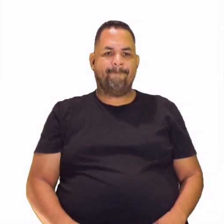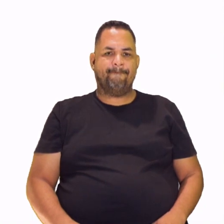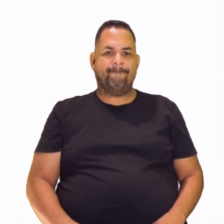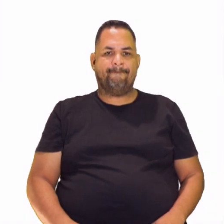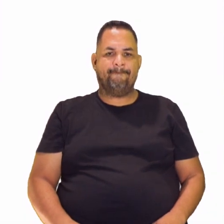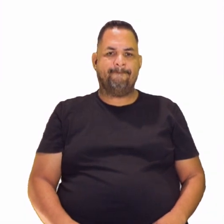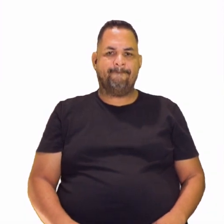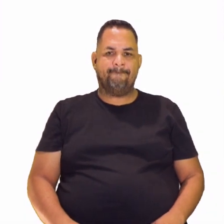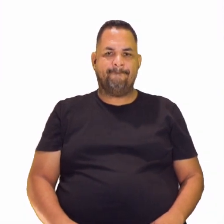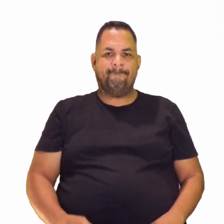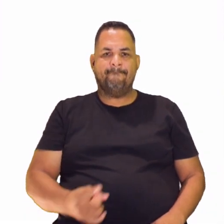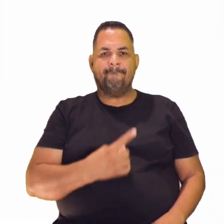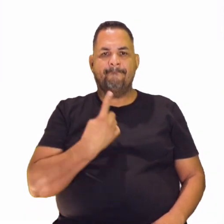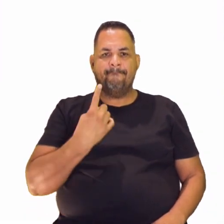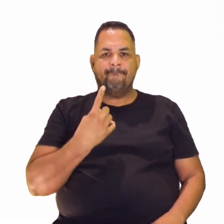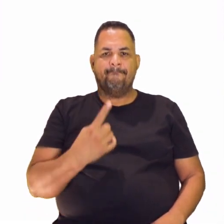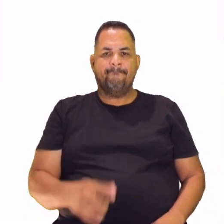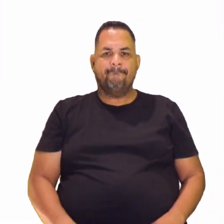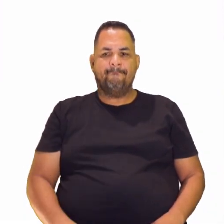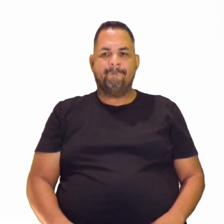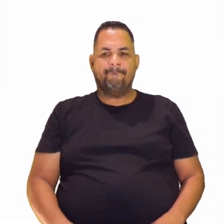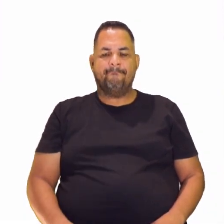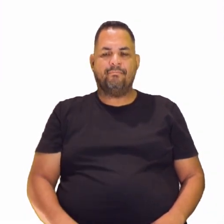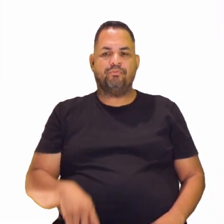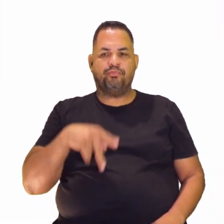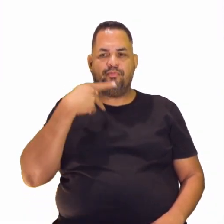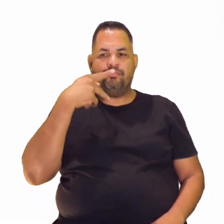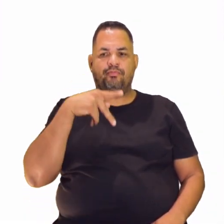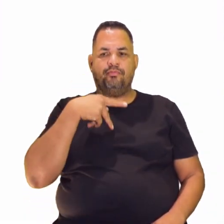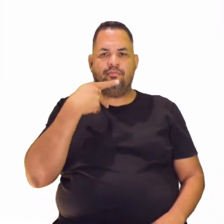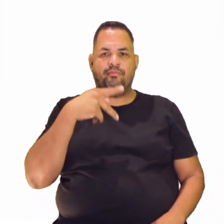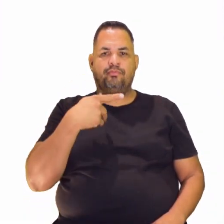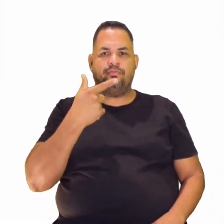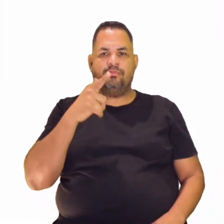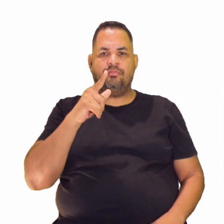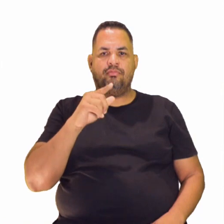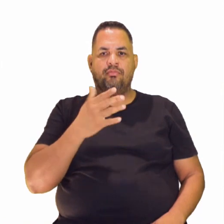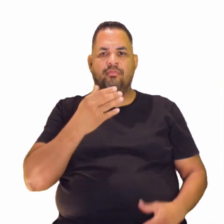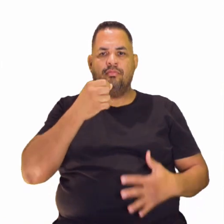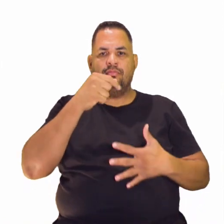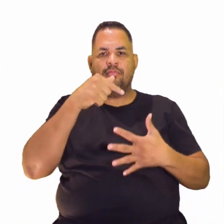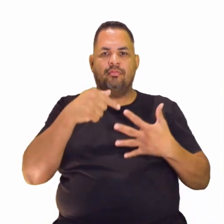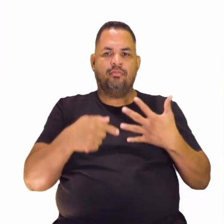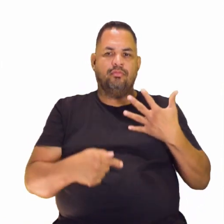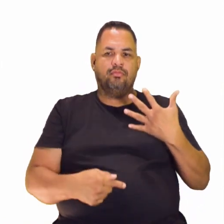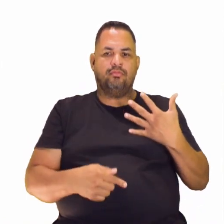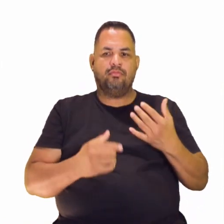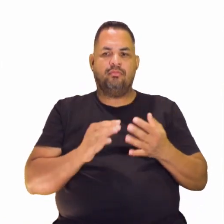partes onde nós vamos falar outros aspectos, né?